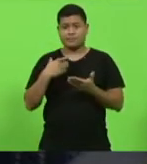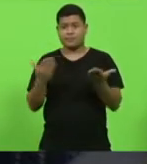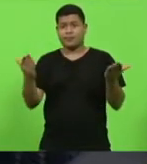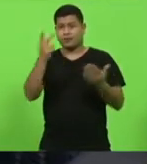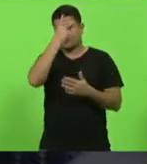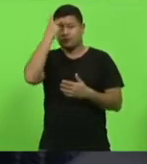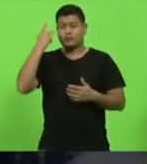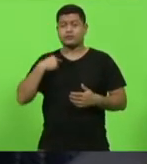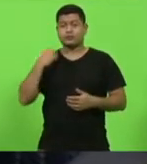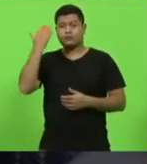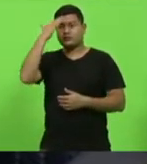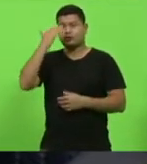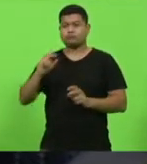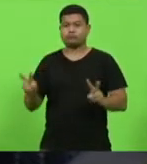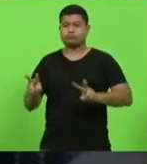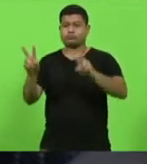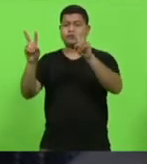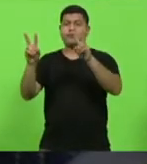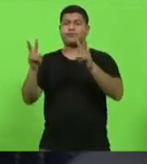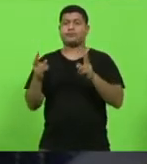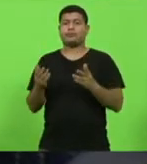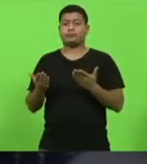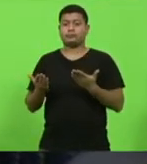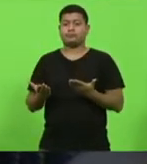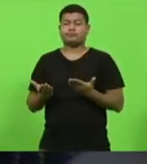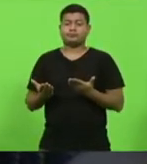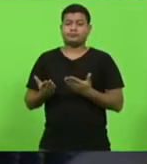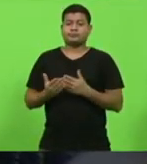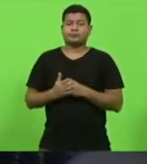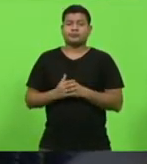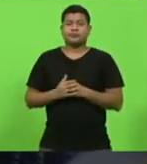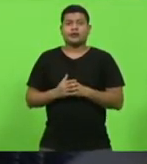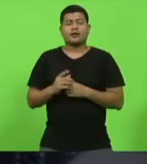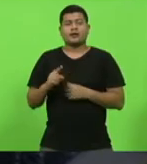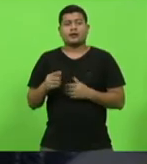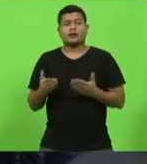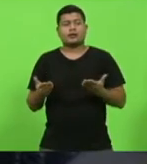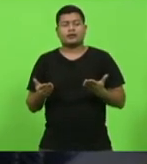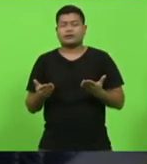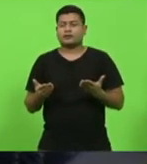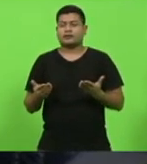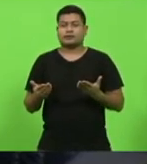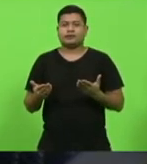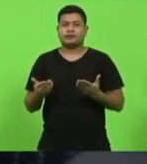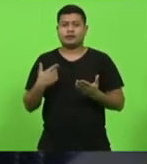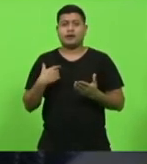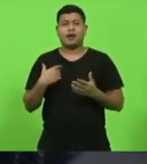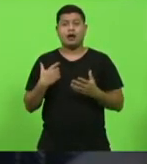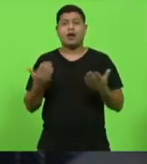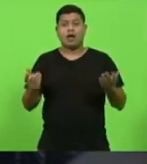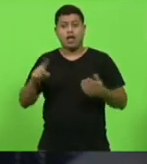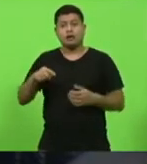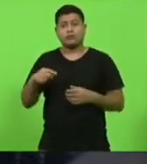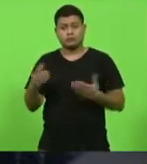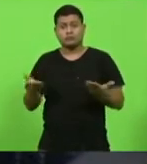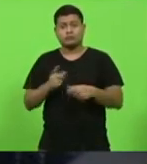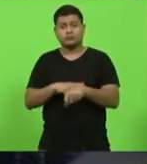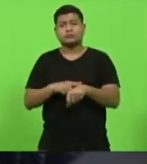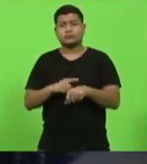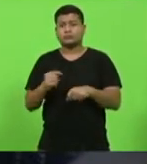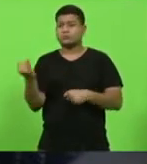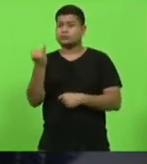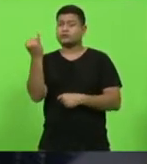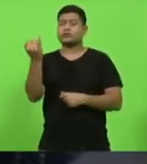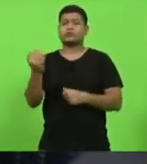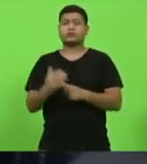possam valorar com a devida com devido o tamanho que esse momento hoje